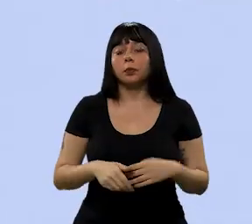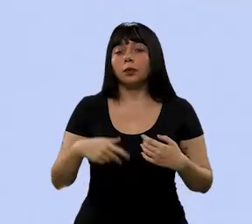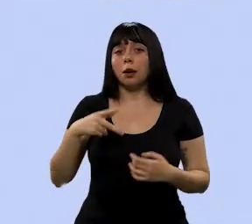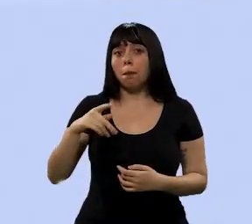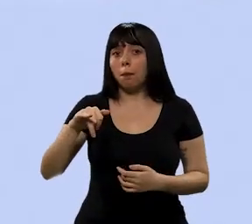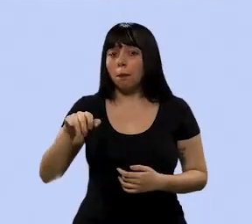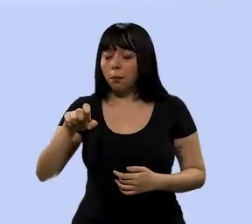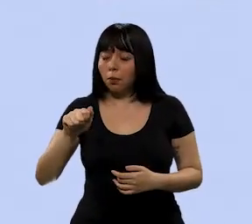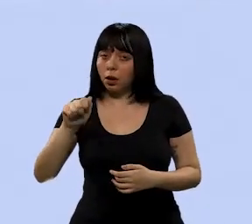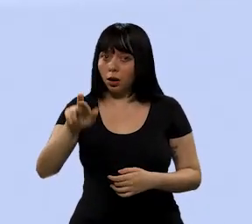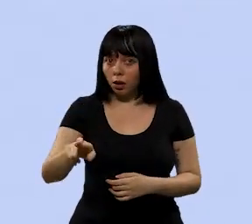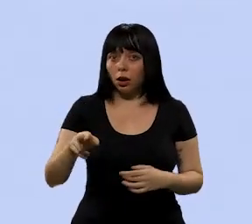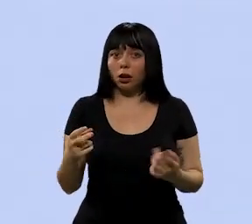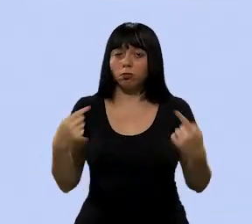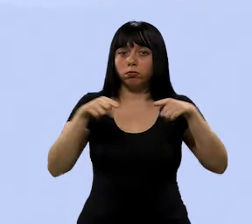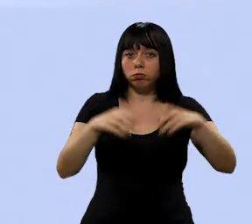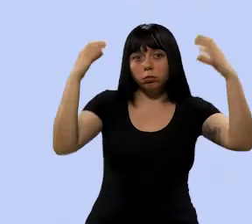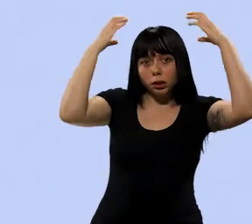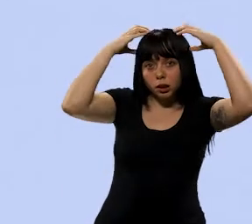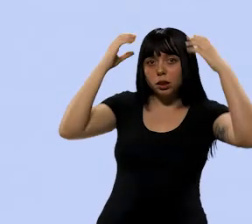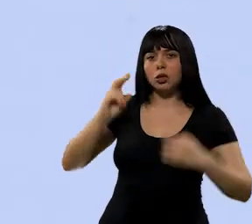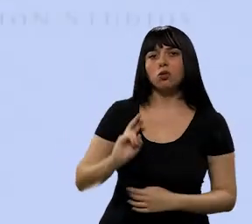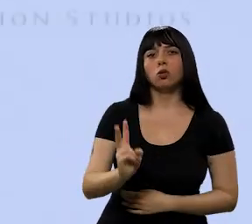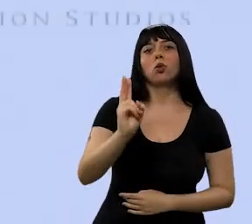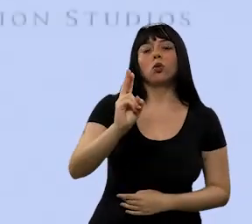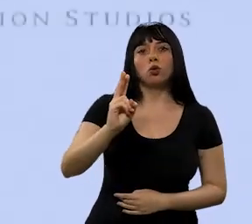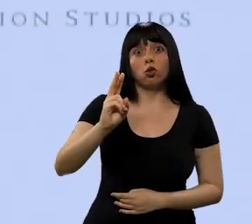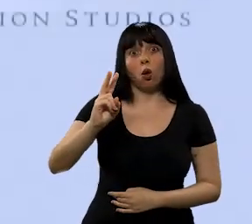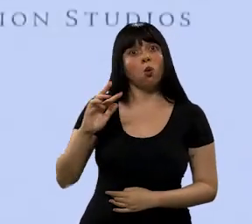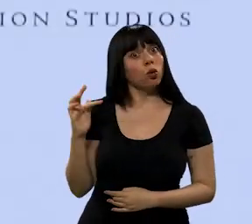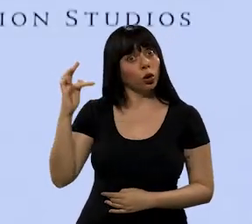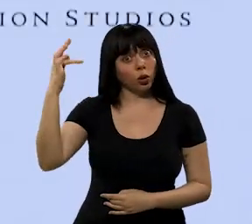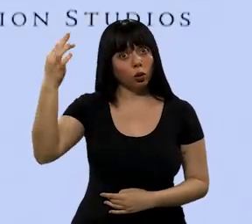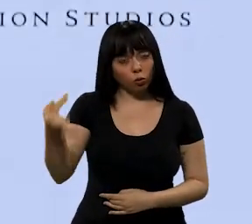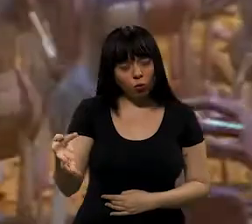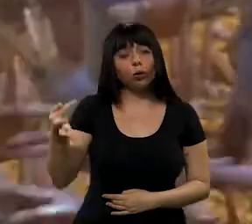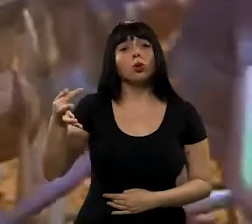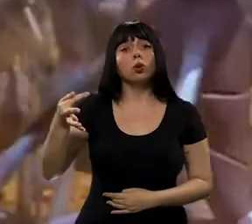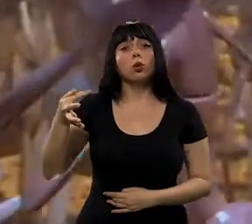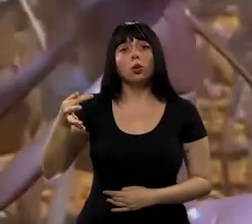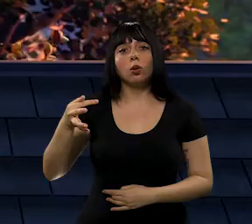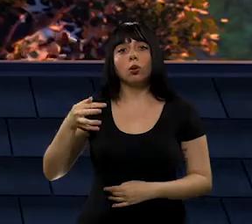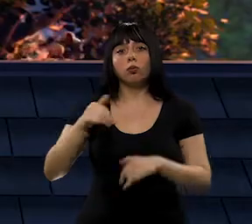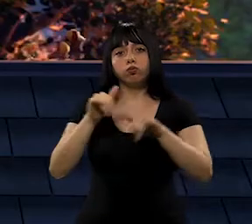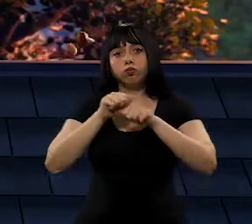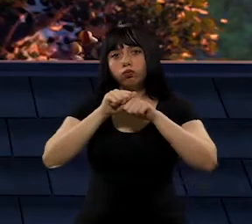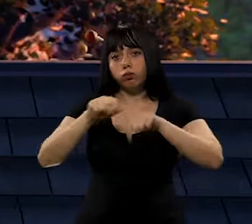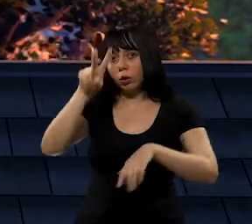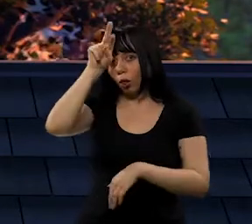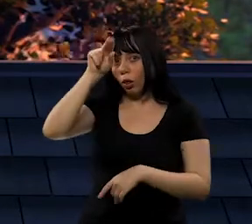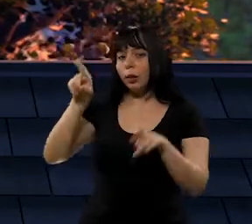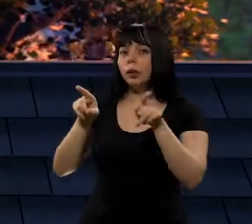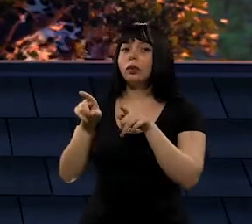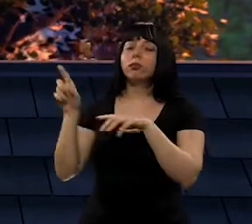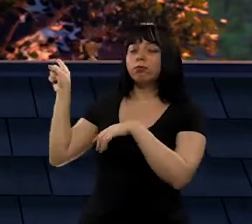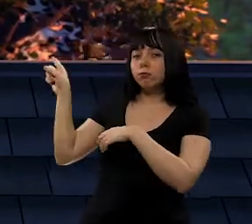Pixar continuou a parceria firmada com a Disney e nos anos seguintes ao grande sucesso de Toy Story, lança Vida de Inseto e Toy Story 2,